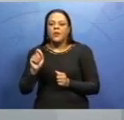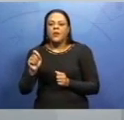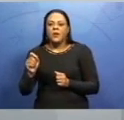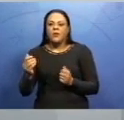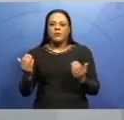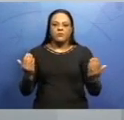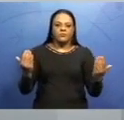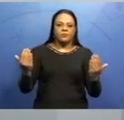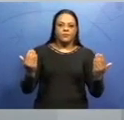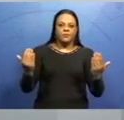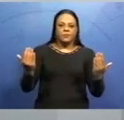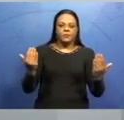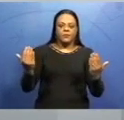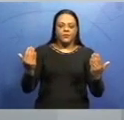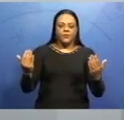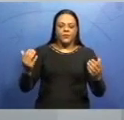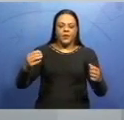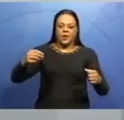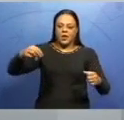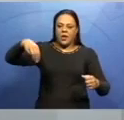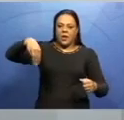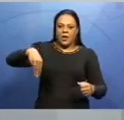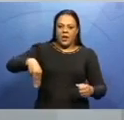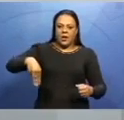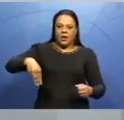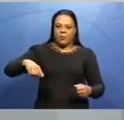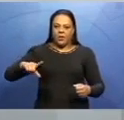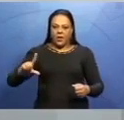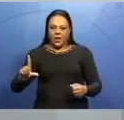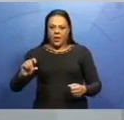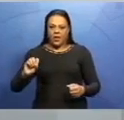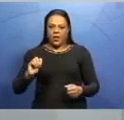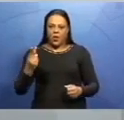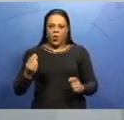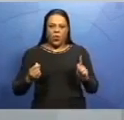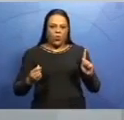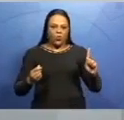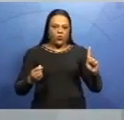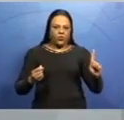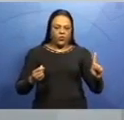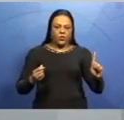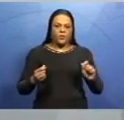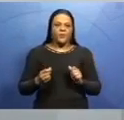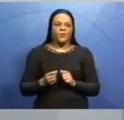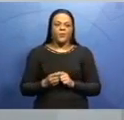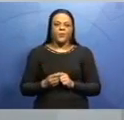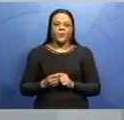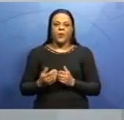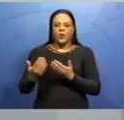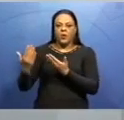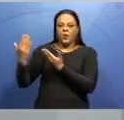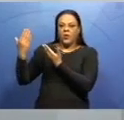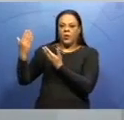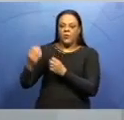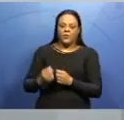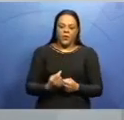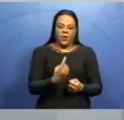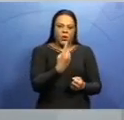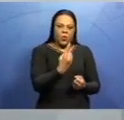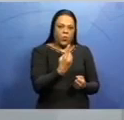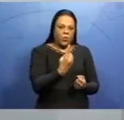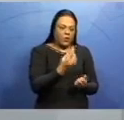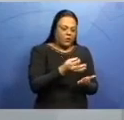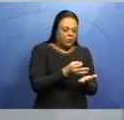são em mililitros, ml, ou gramas, G. Medidas gerais. Olha a correspondência. Uma